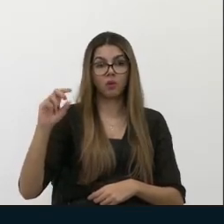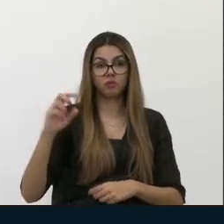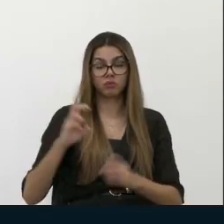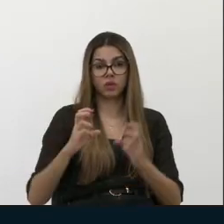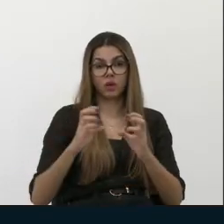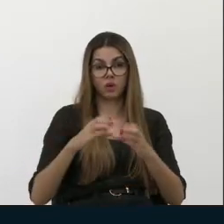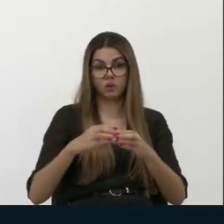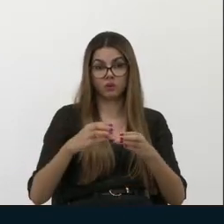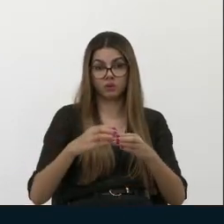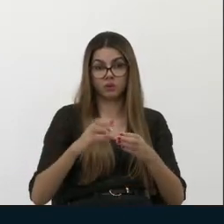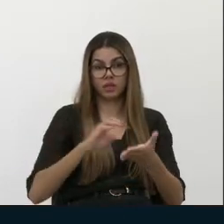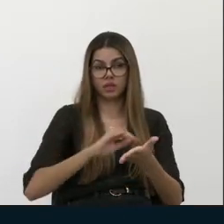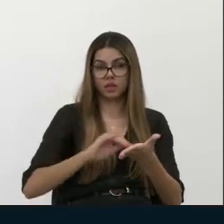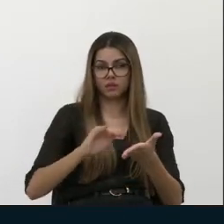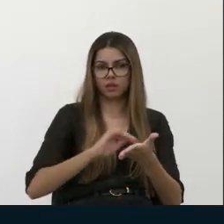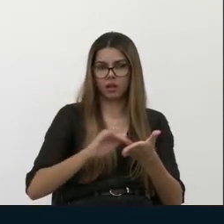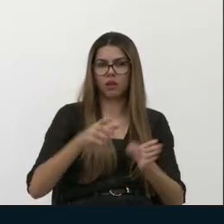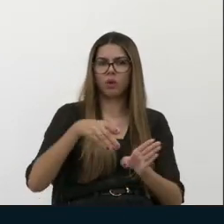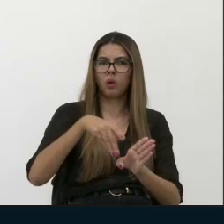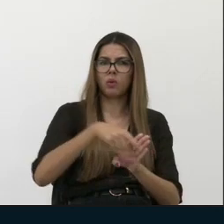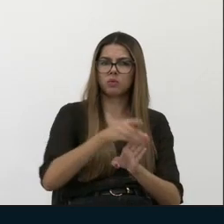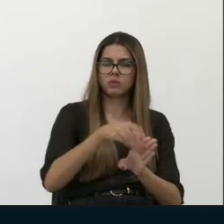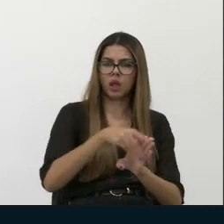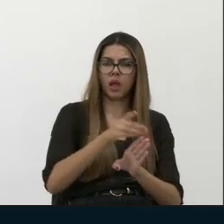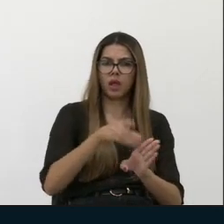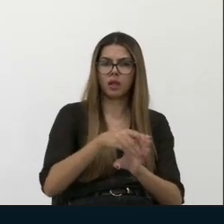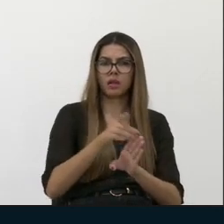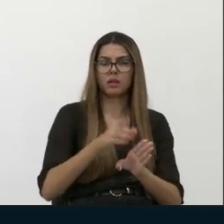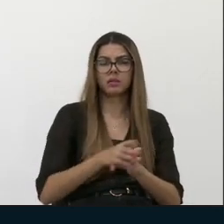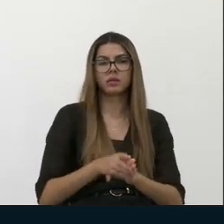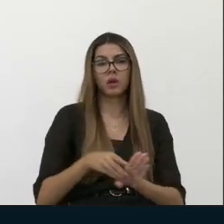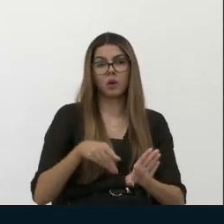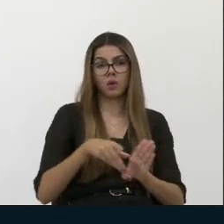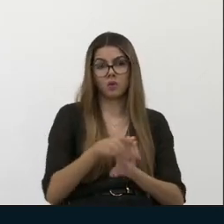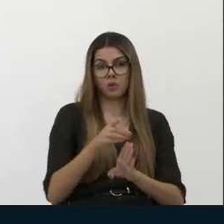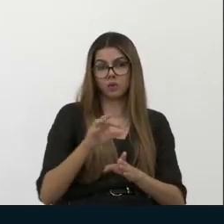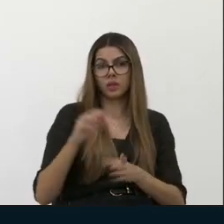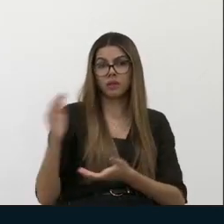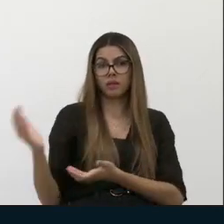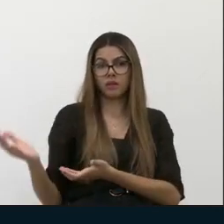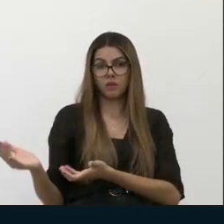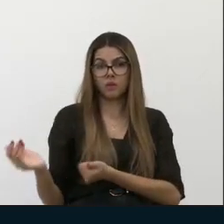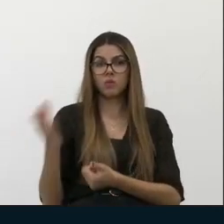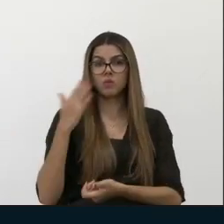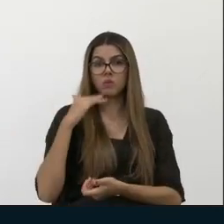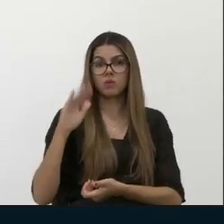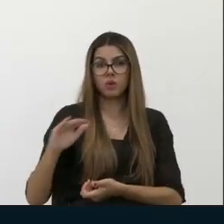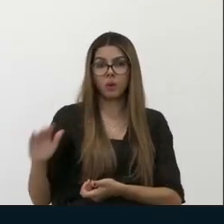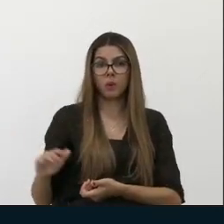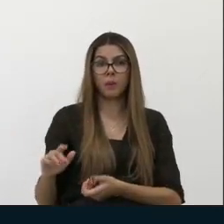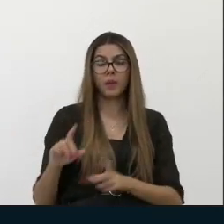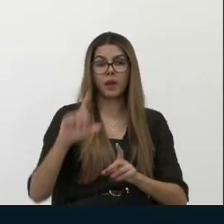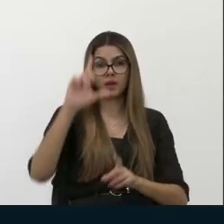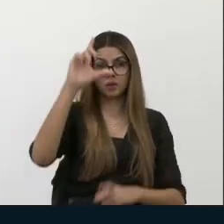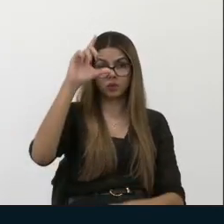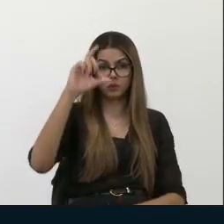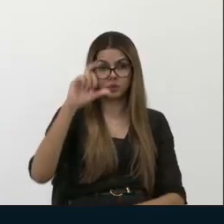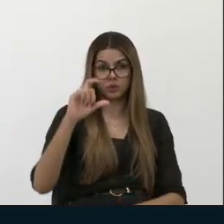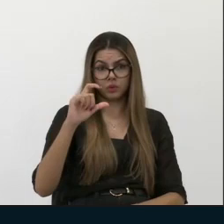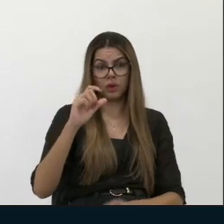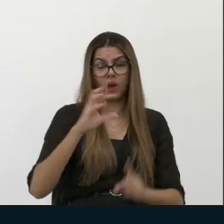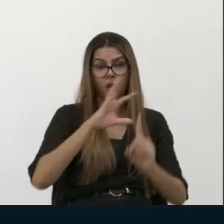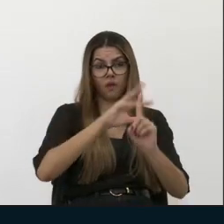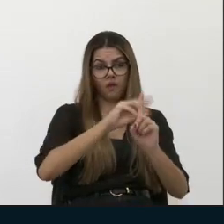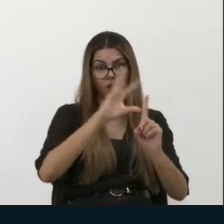sociais, aos conselhos, ao conselho tutelar, para que reduza a